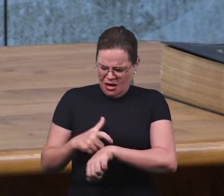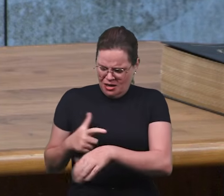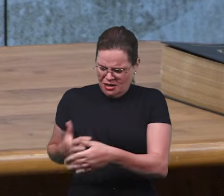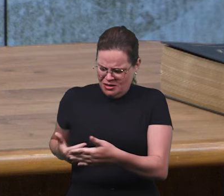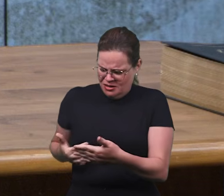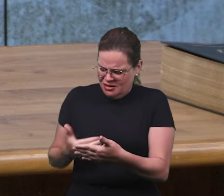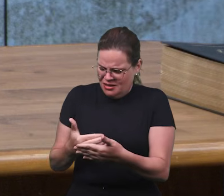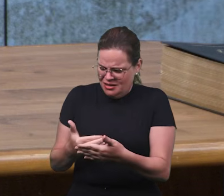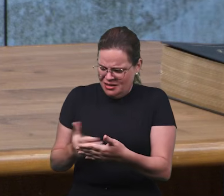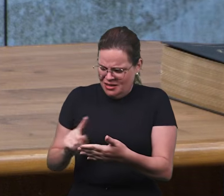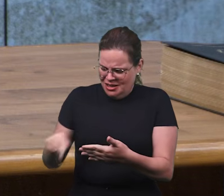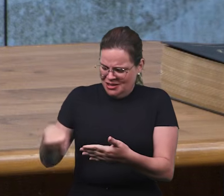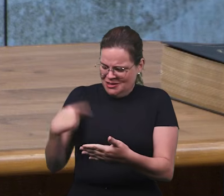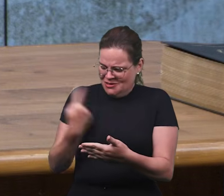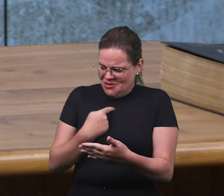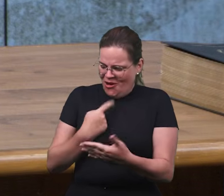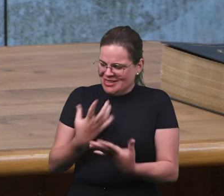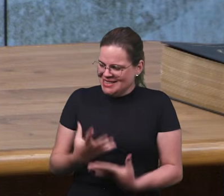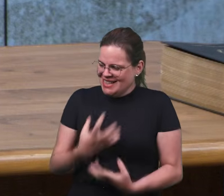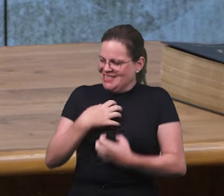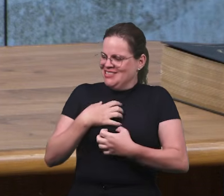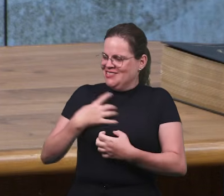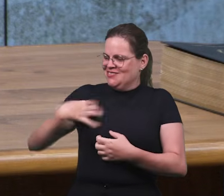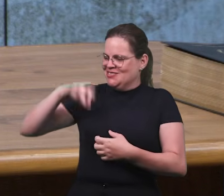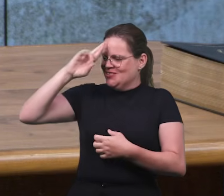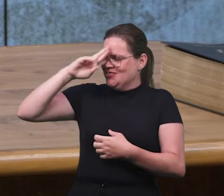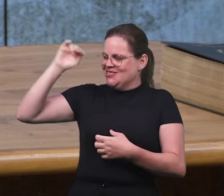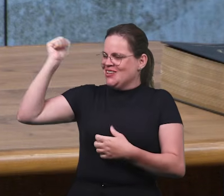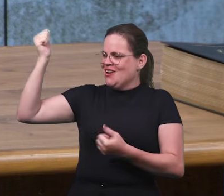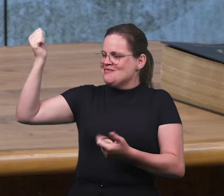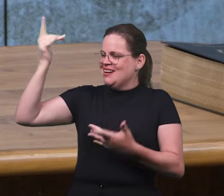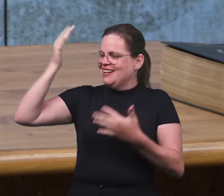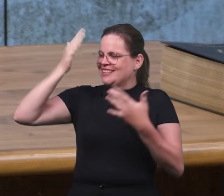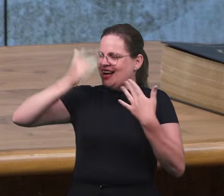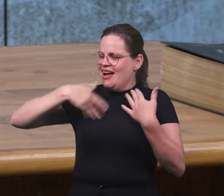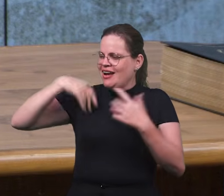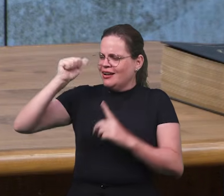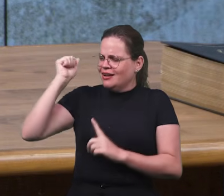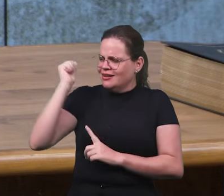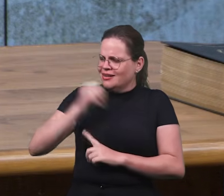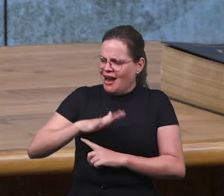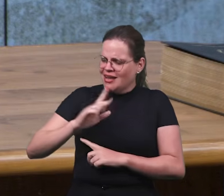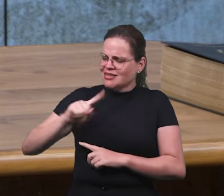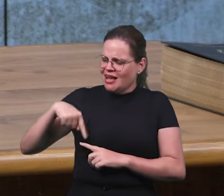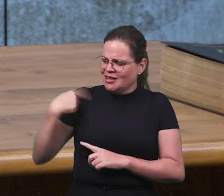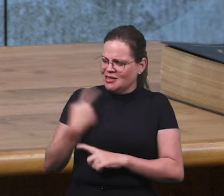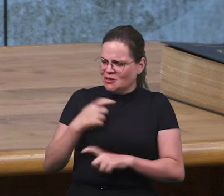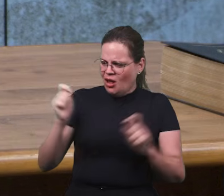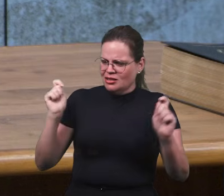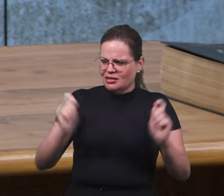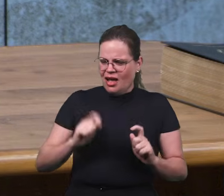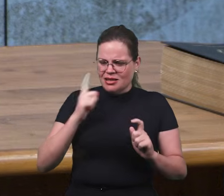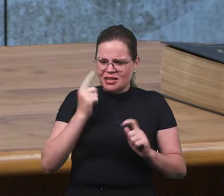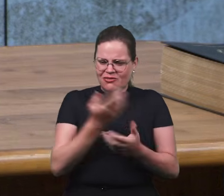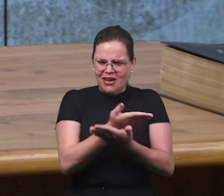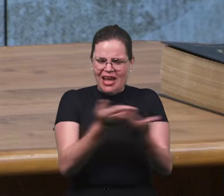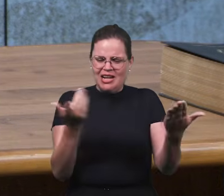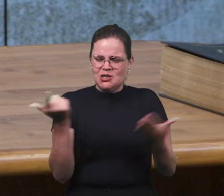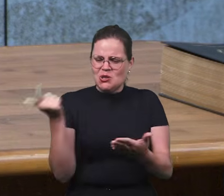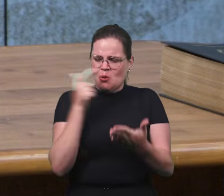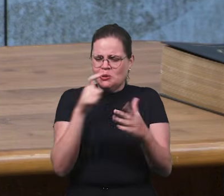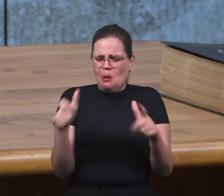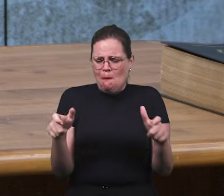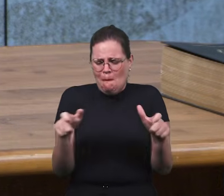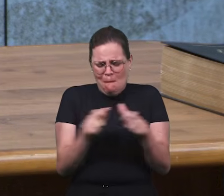se nos fez graça da parte do Senhor nosso Deus para nos deixar alguns que escapem e